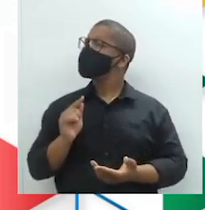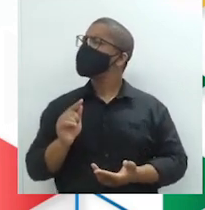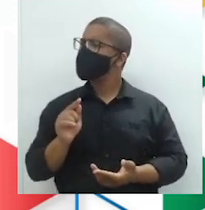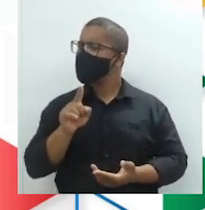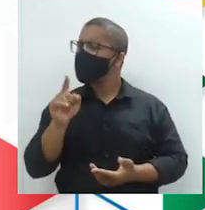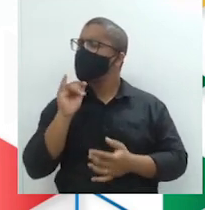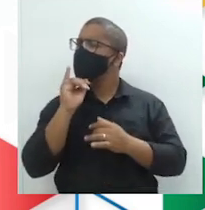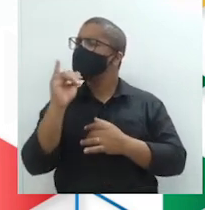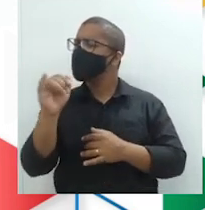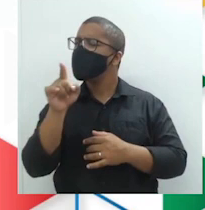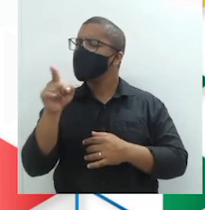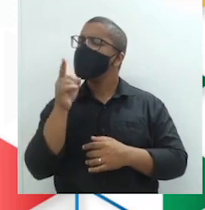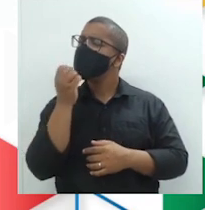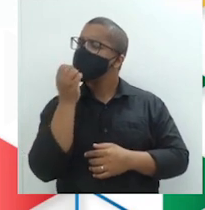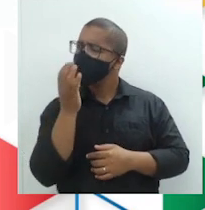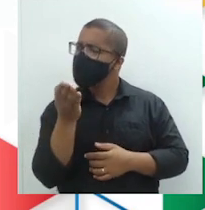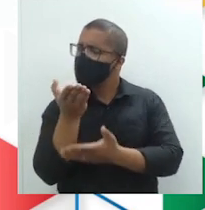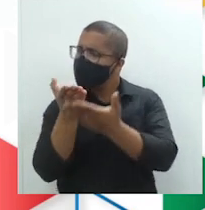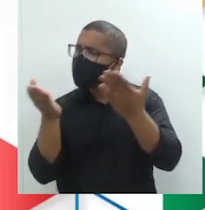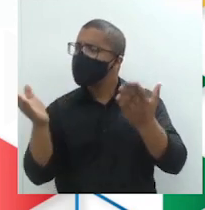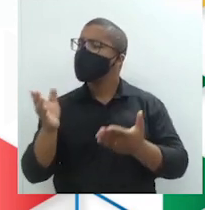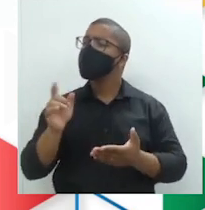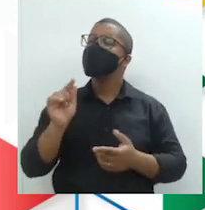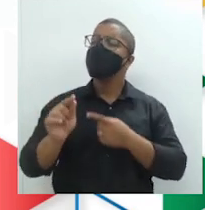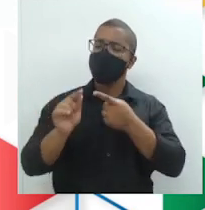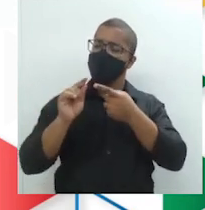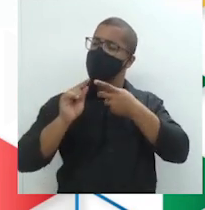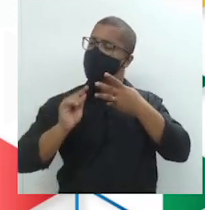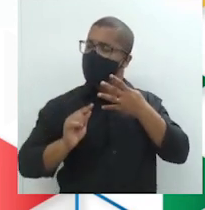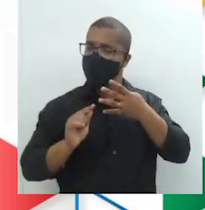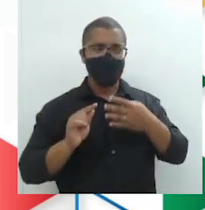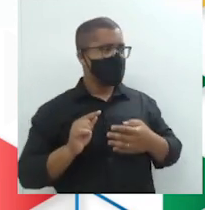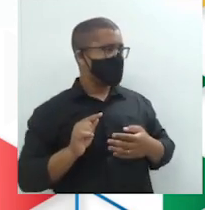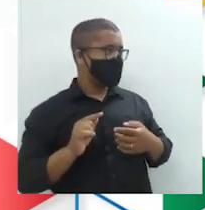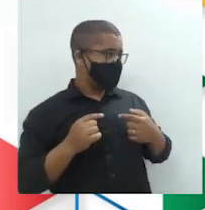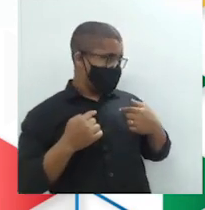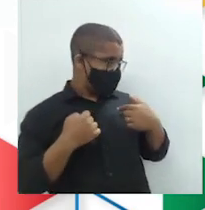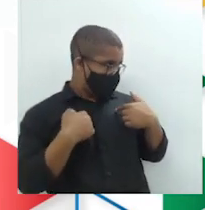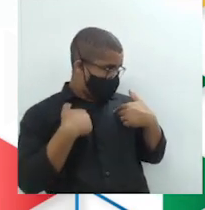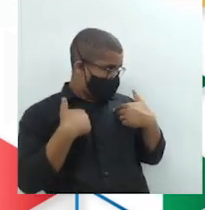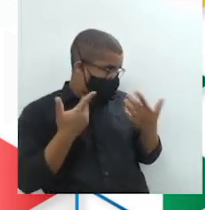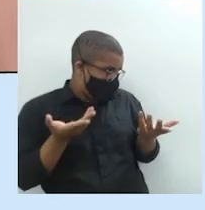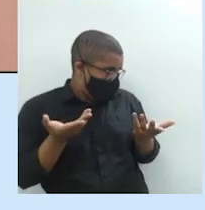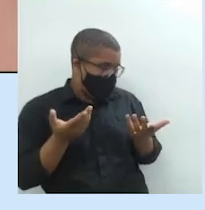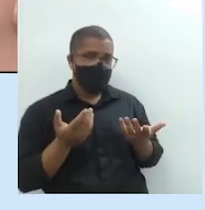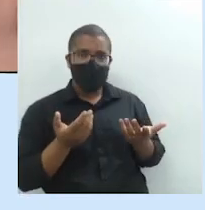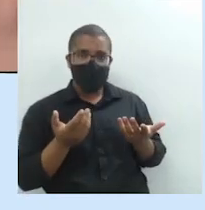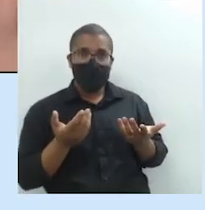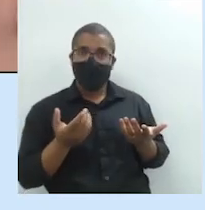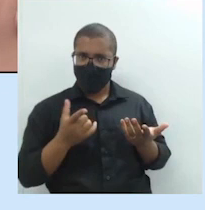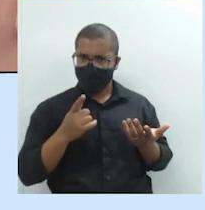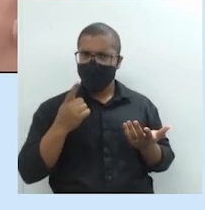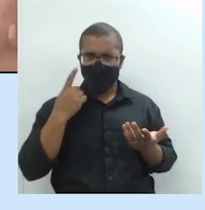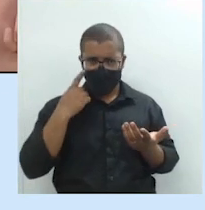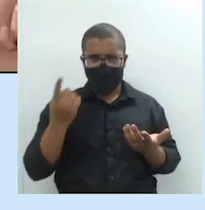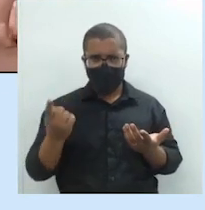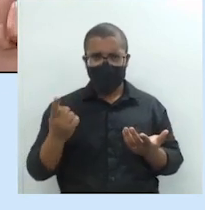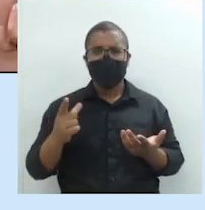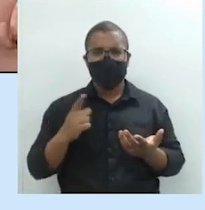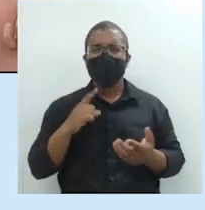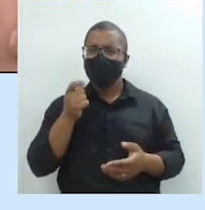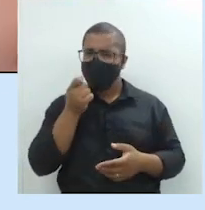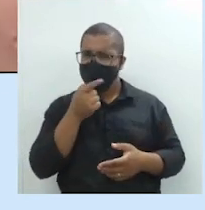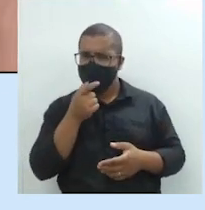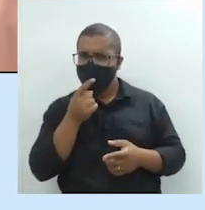para elas o que é bom para elas? Agar diz: eu. Preste atenção que há também uma ironia aí,